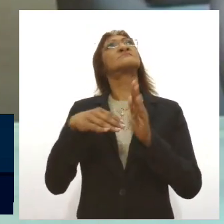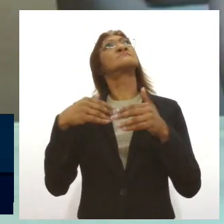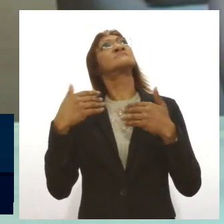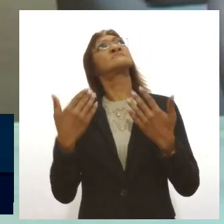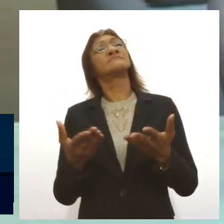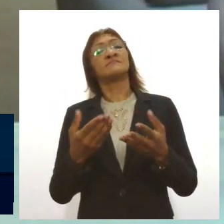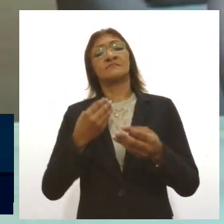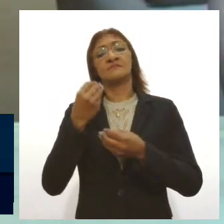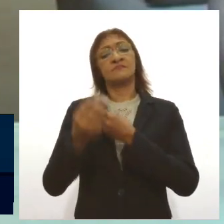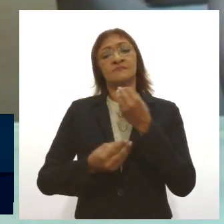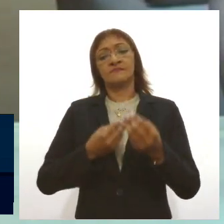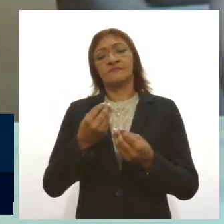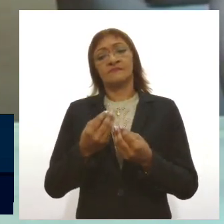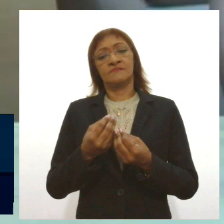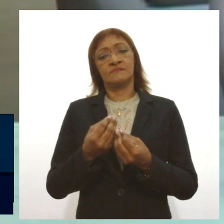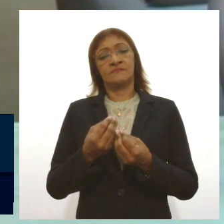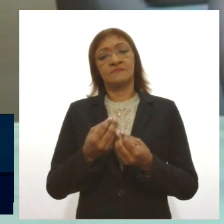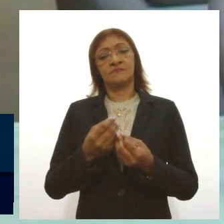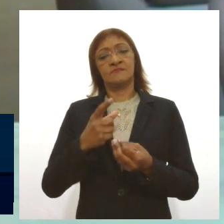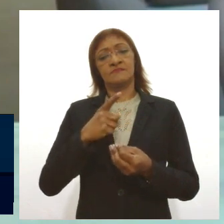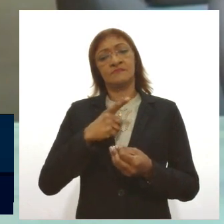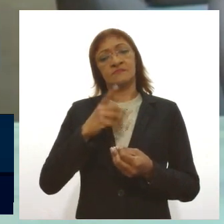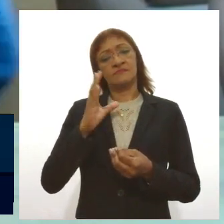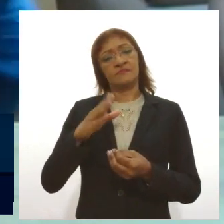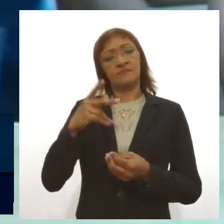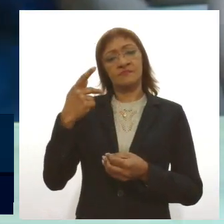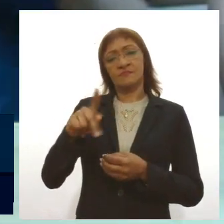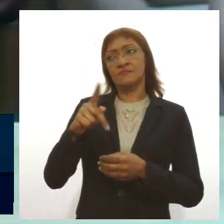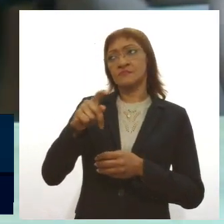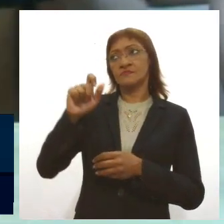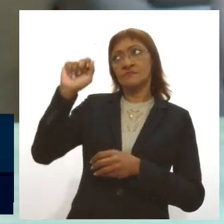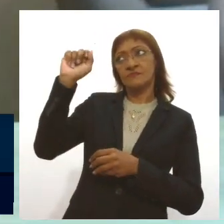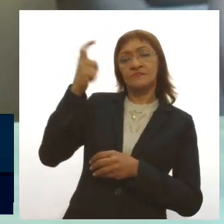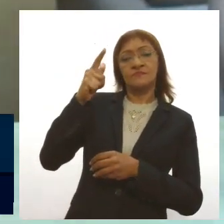planejamento, vamos assim dizer, de, nesse verão, se